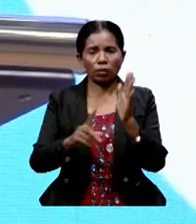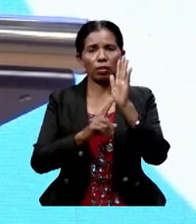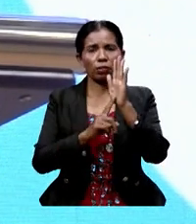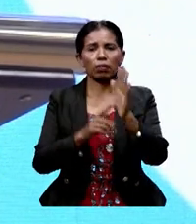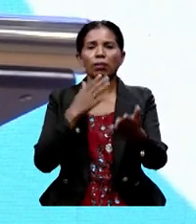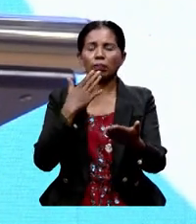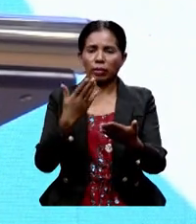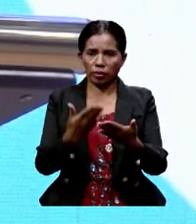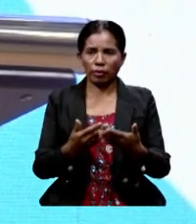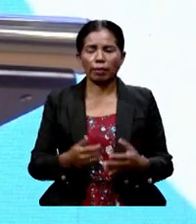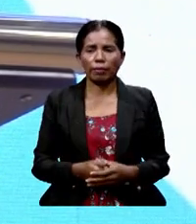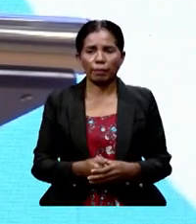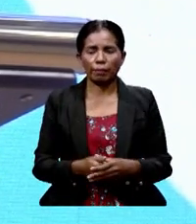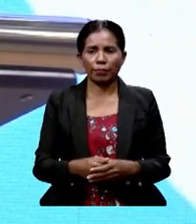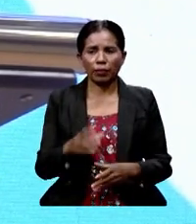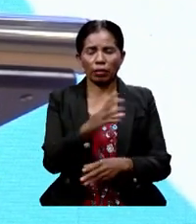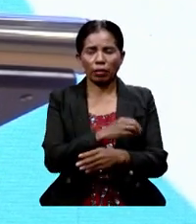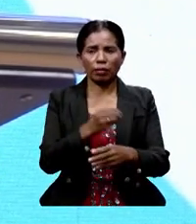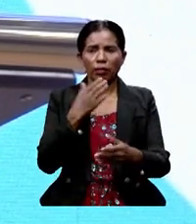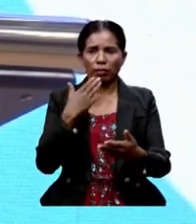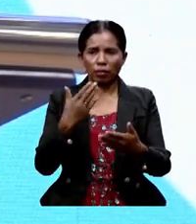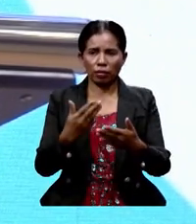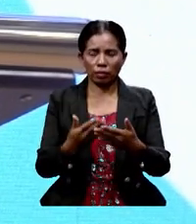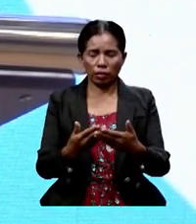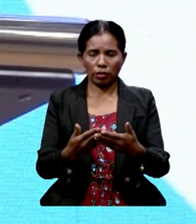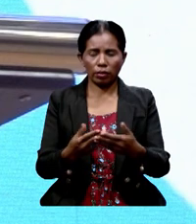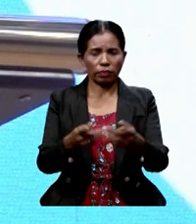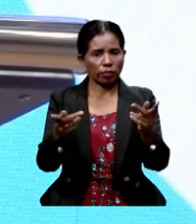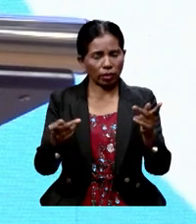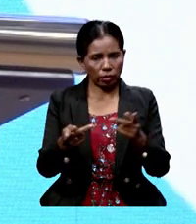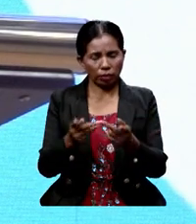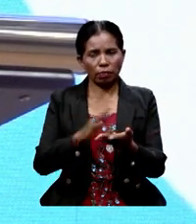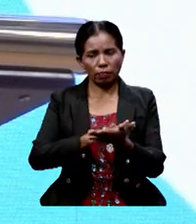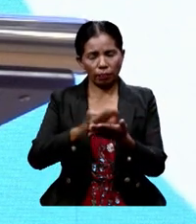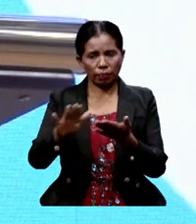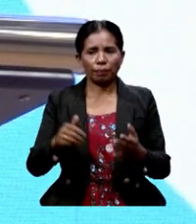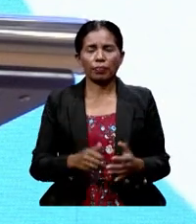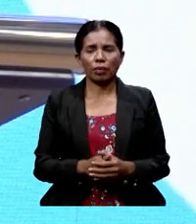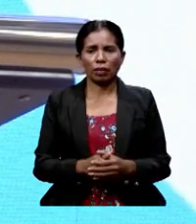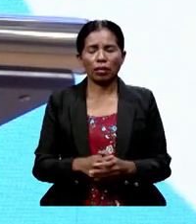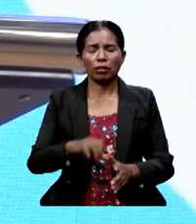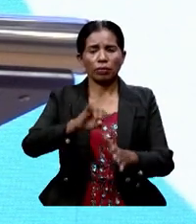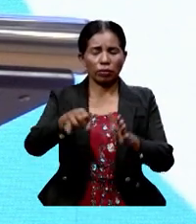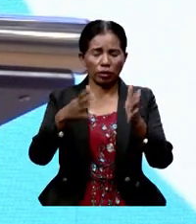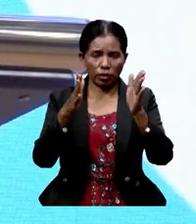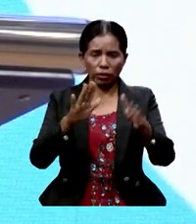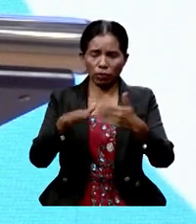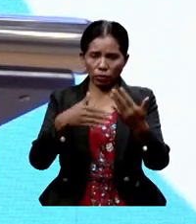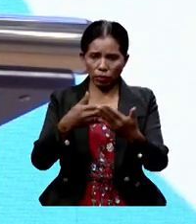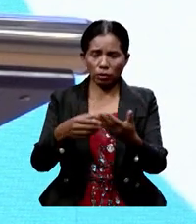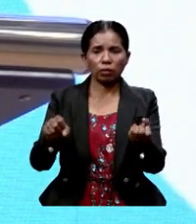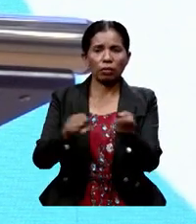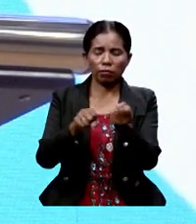por culpa do impacto humano sobre o meio ambiente. É por isso urgente que todos nós